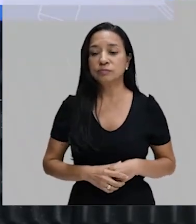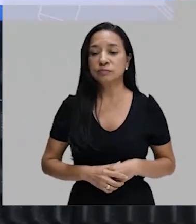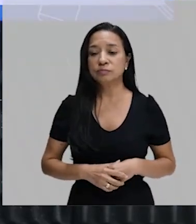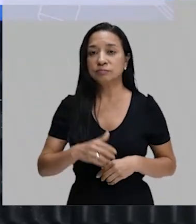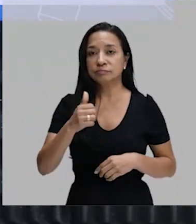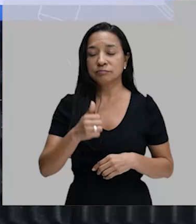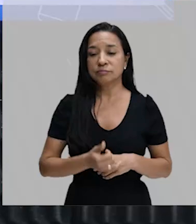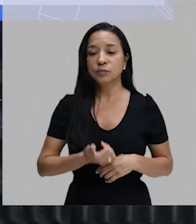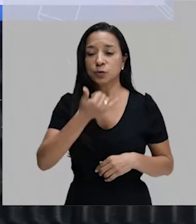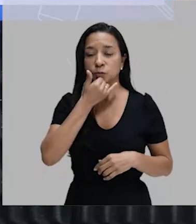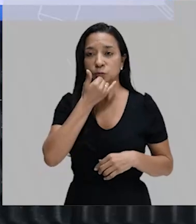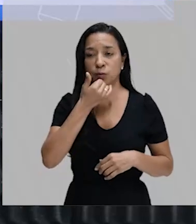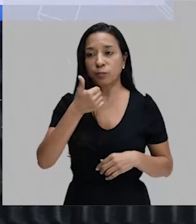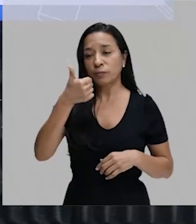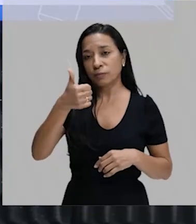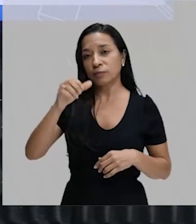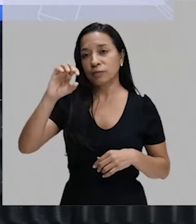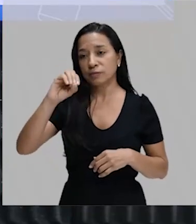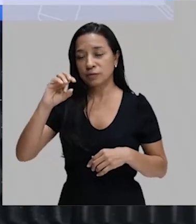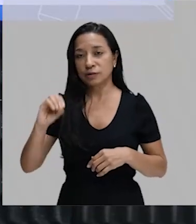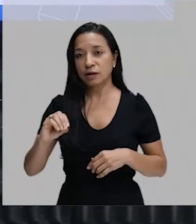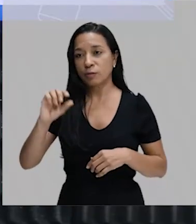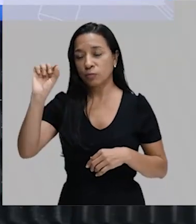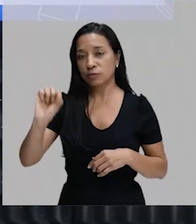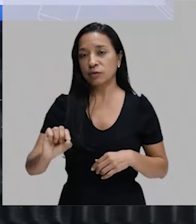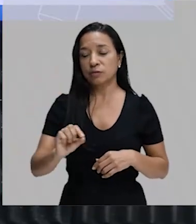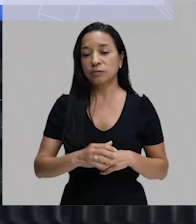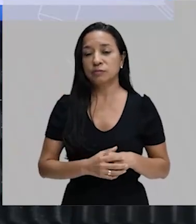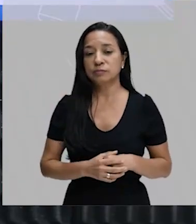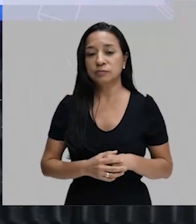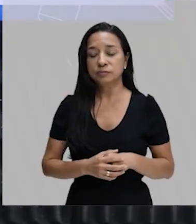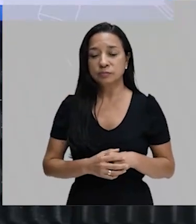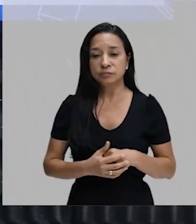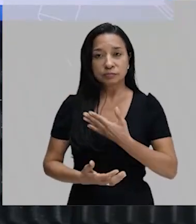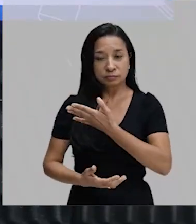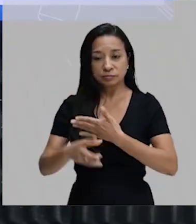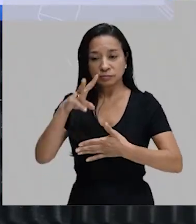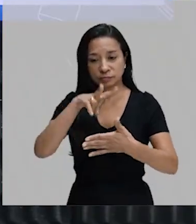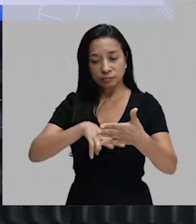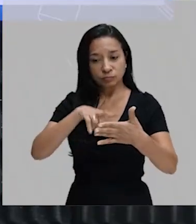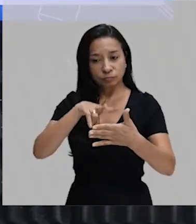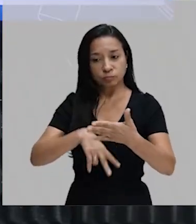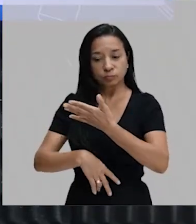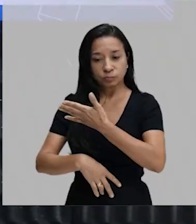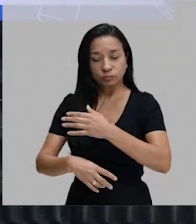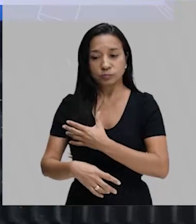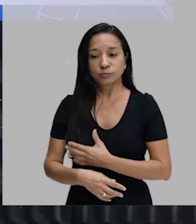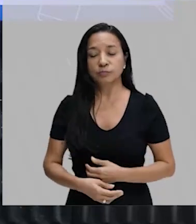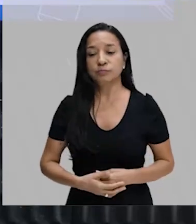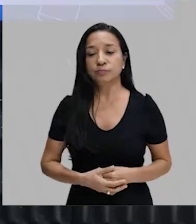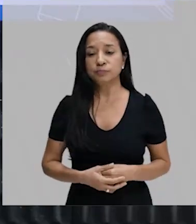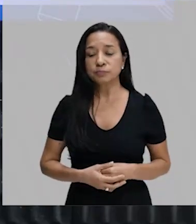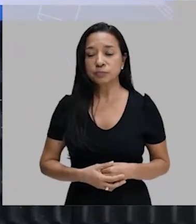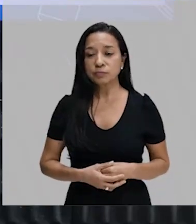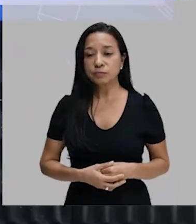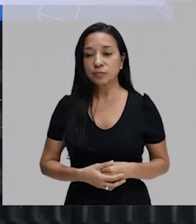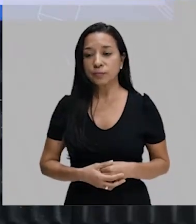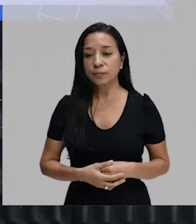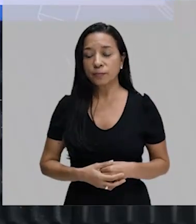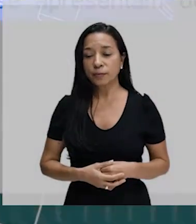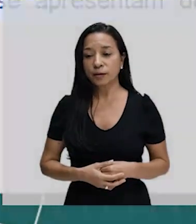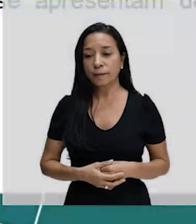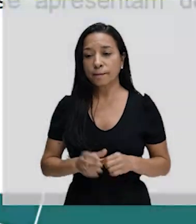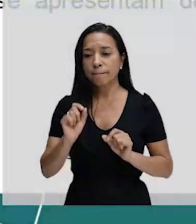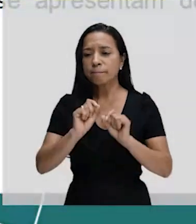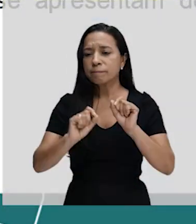verbos irregulares em espanhol são os que se constituem como o maior obstáculo no aprendizado dos estudantes da língua.